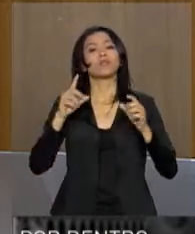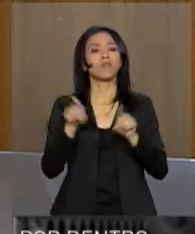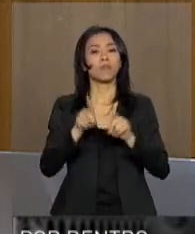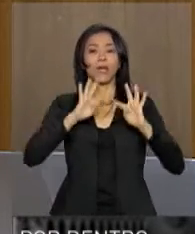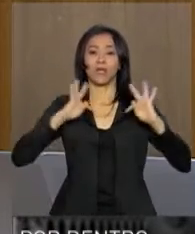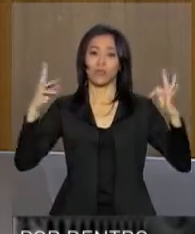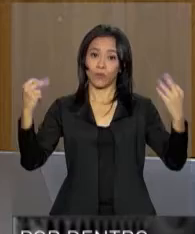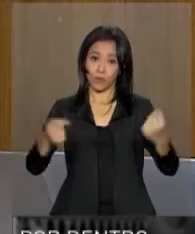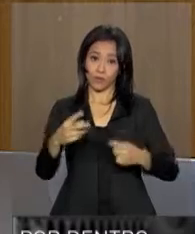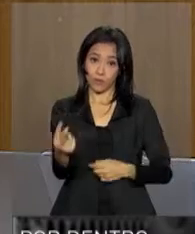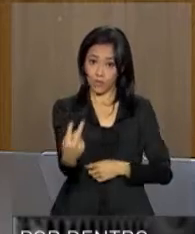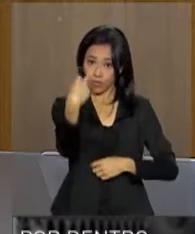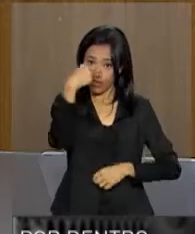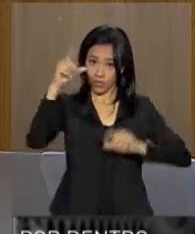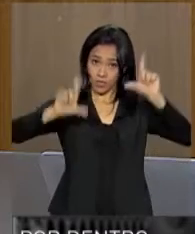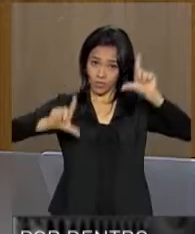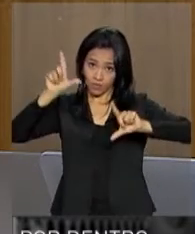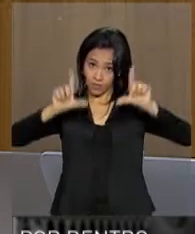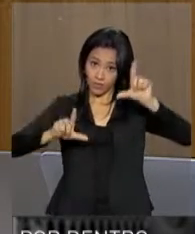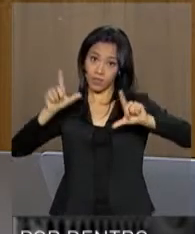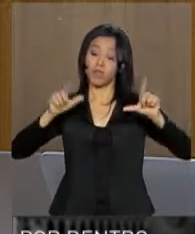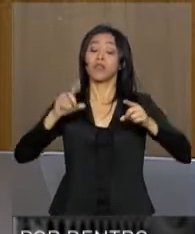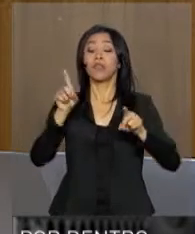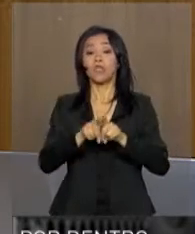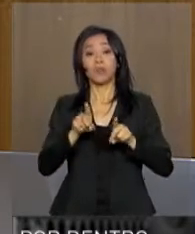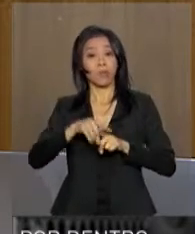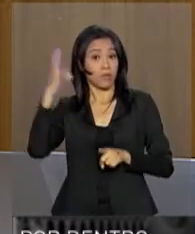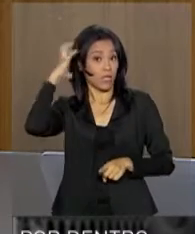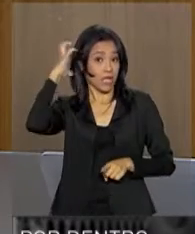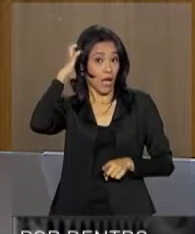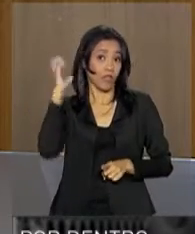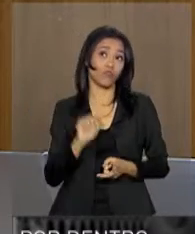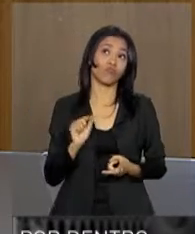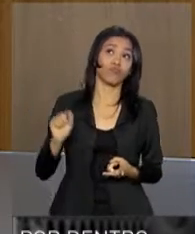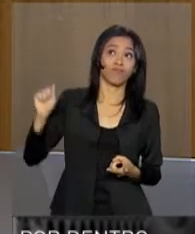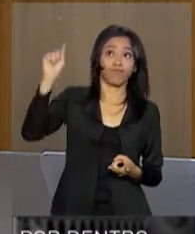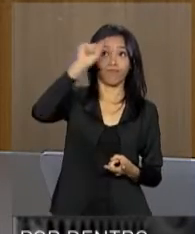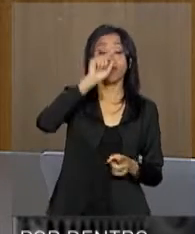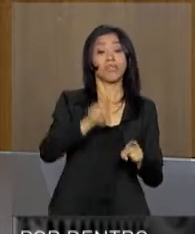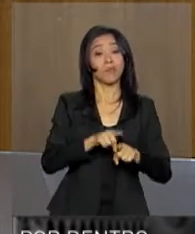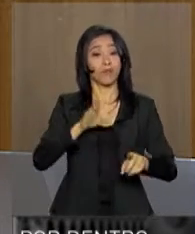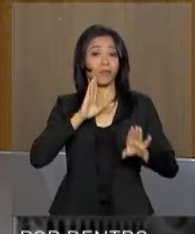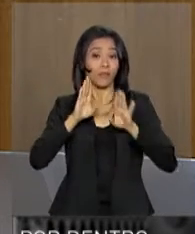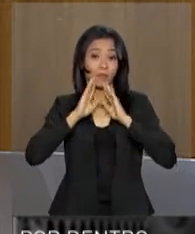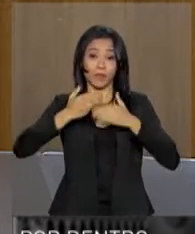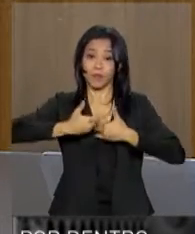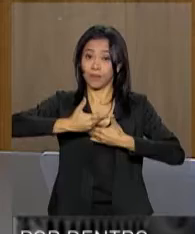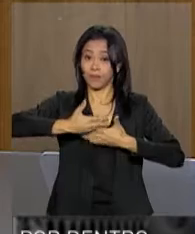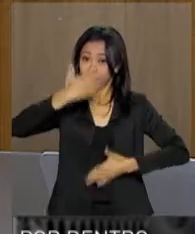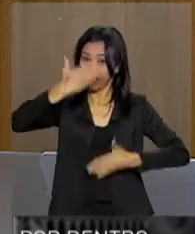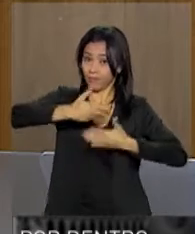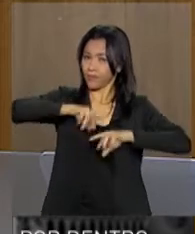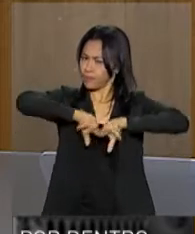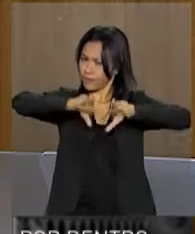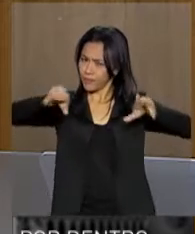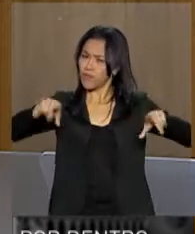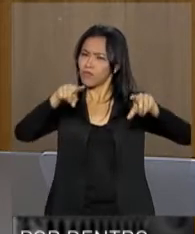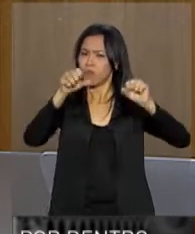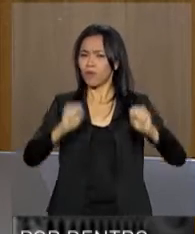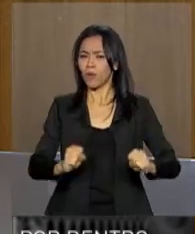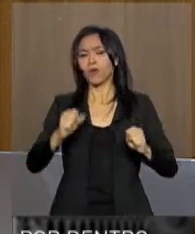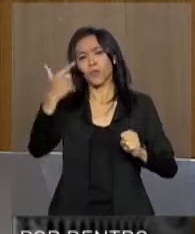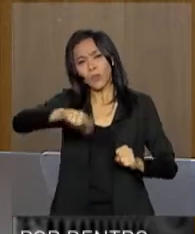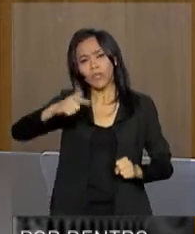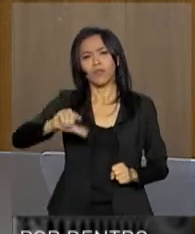acompanharam pela tv nbr pela rede nacional de rádio e também pelas redes sociais você pode rever o programa no canal da